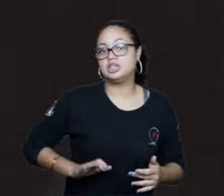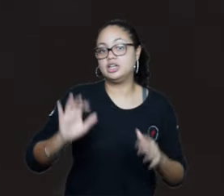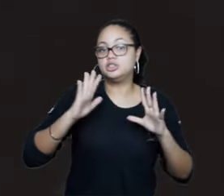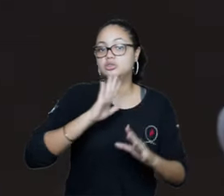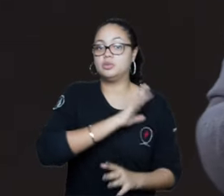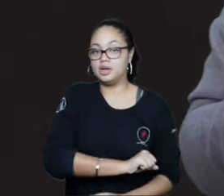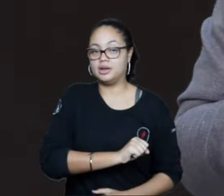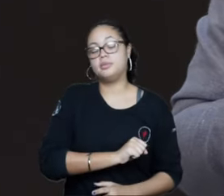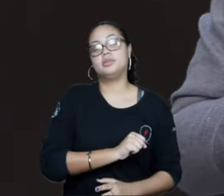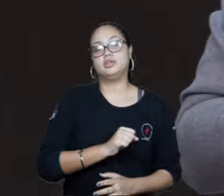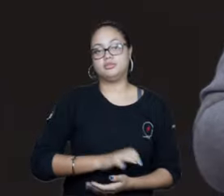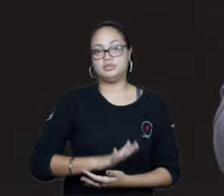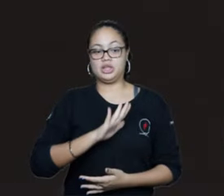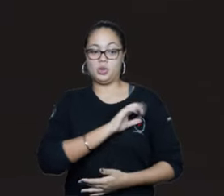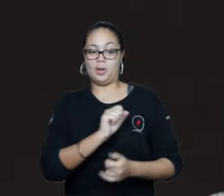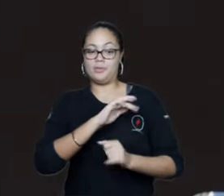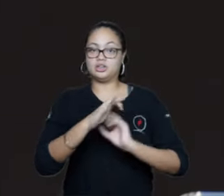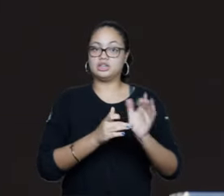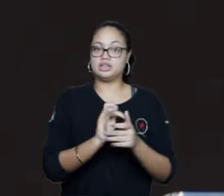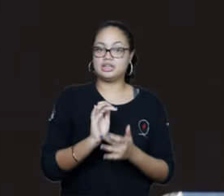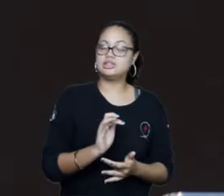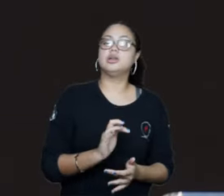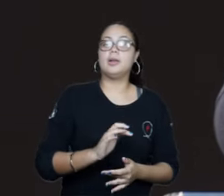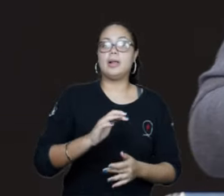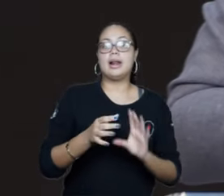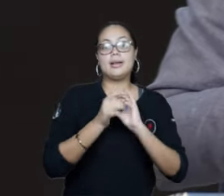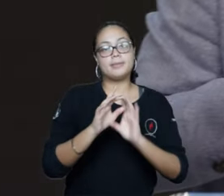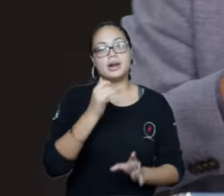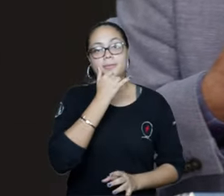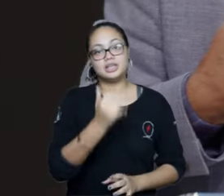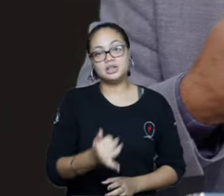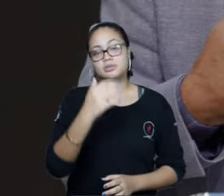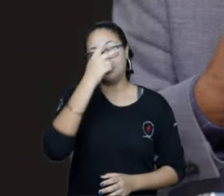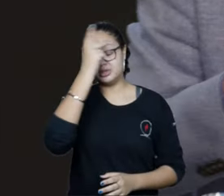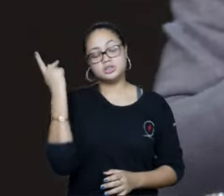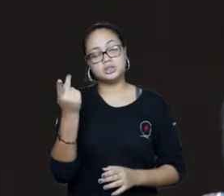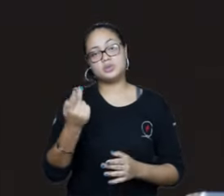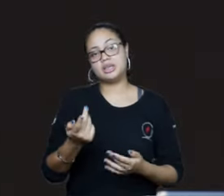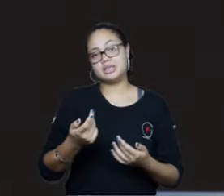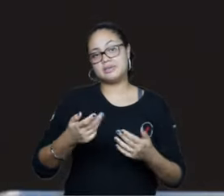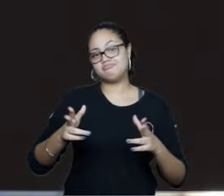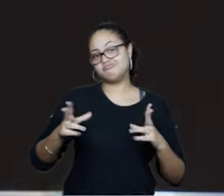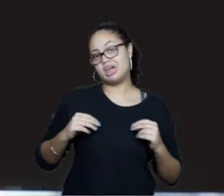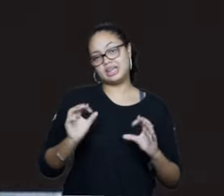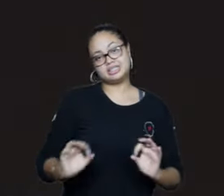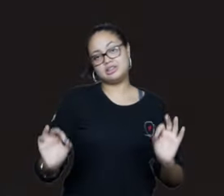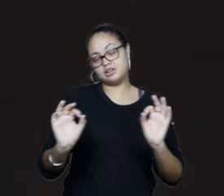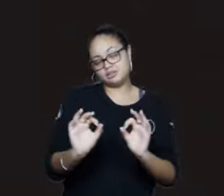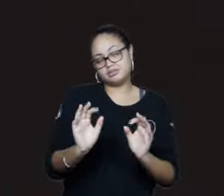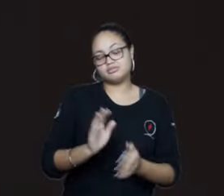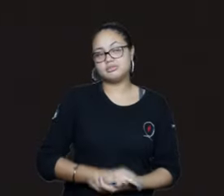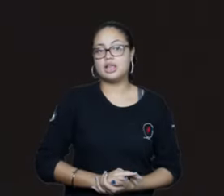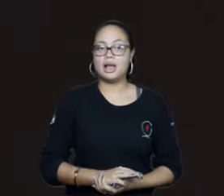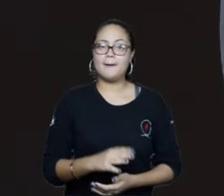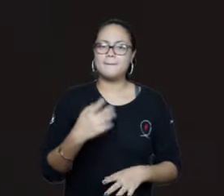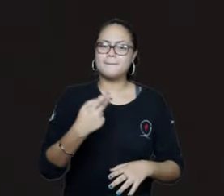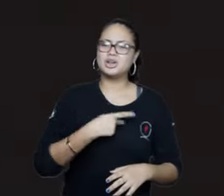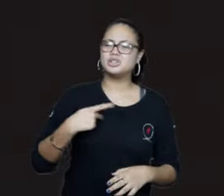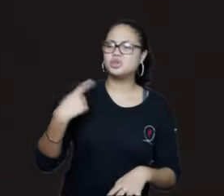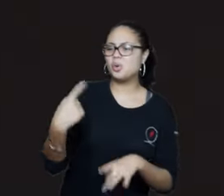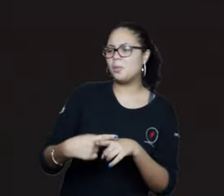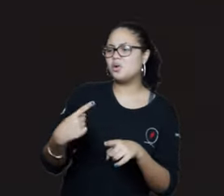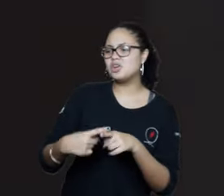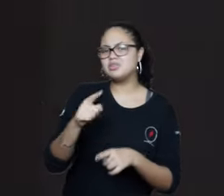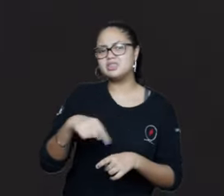e o amor de Cristo meu irmão libera perdão para quem não merece agora Pastor Porque eu só tá dizendo